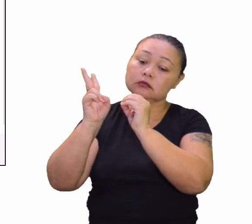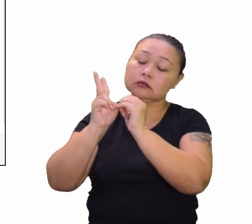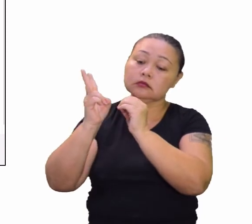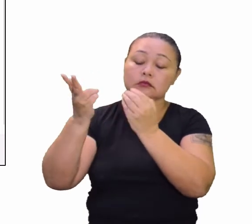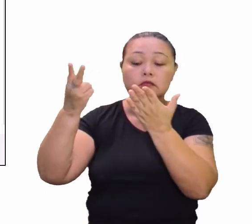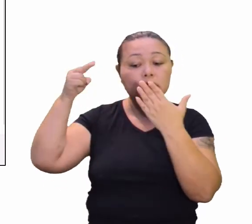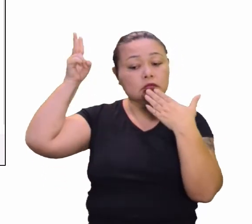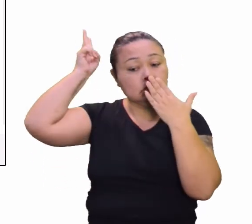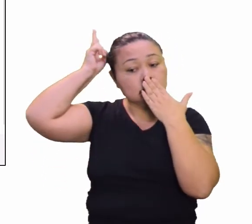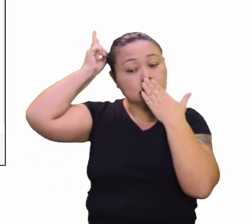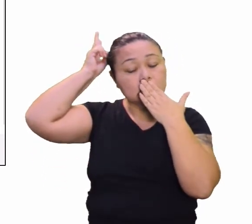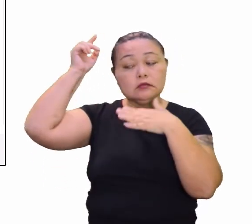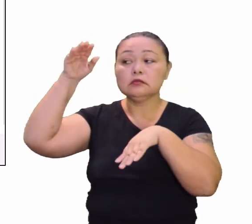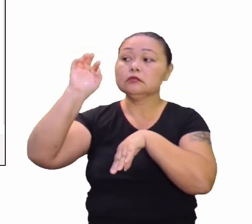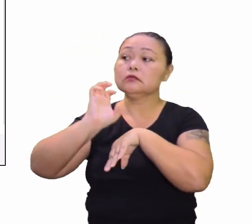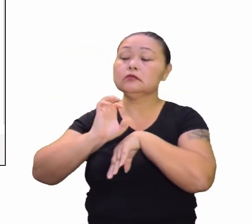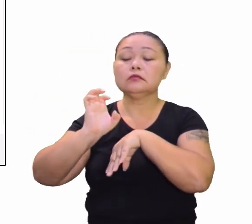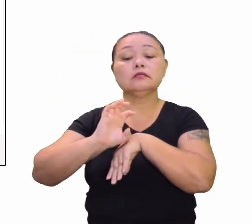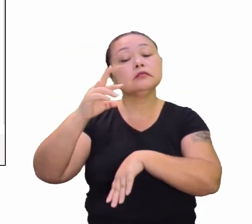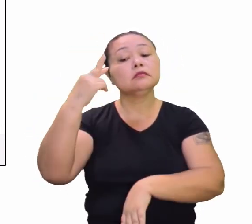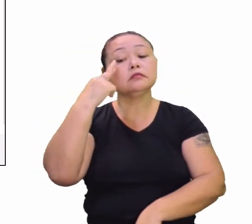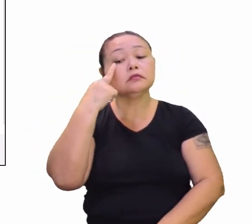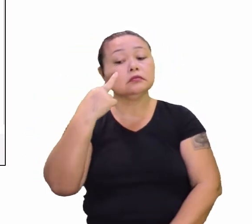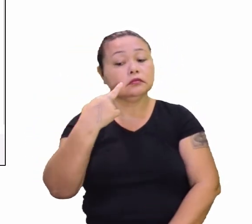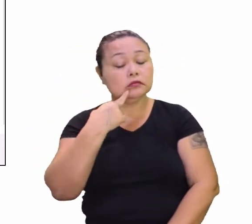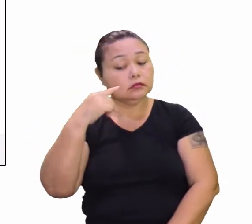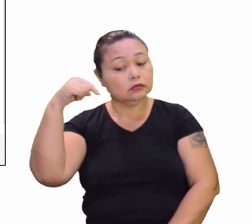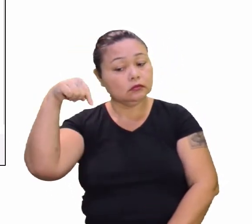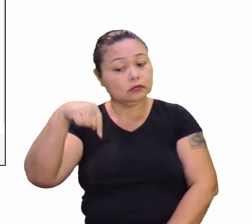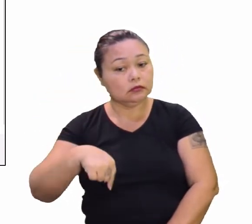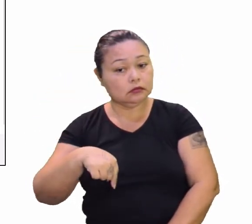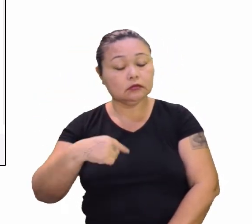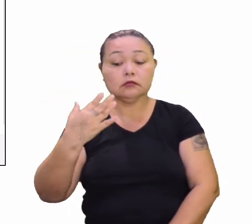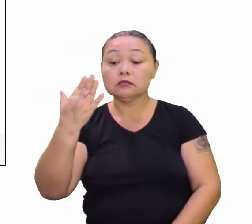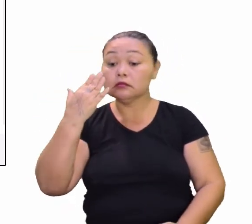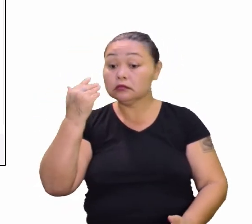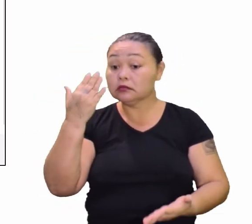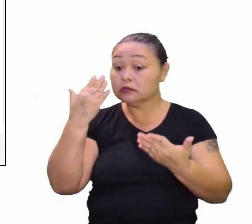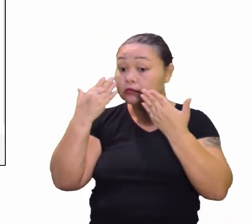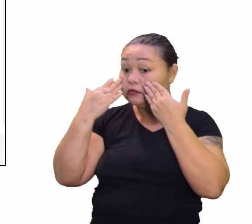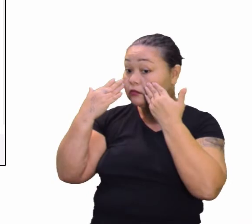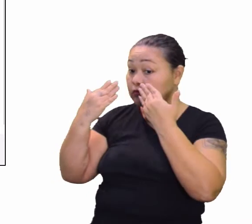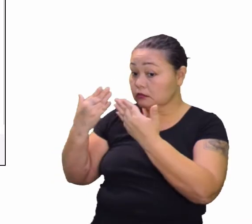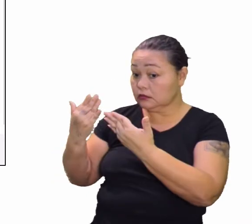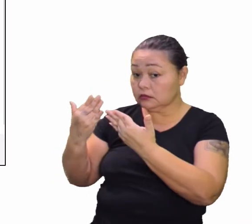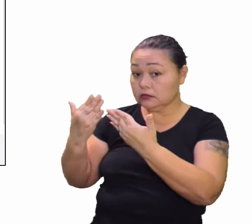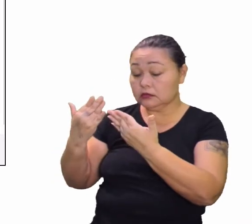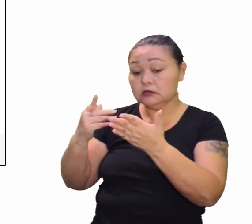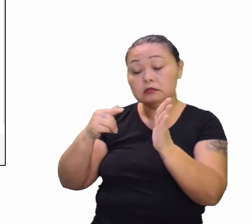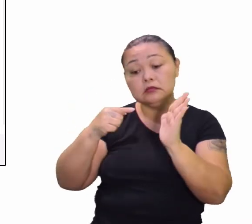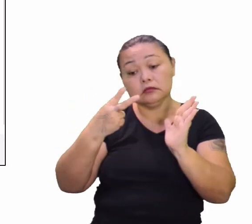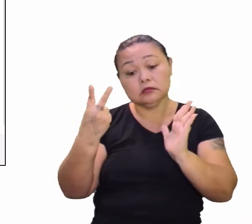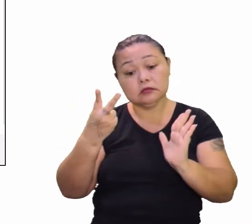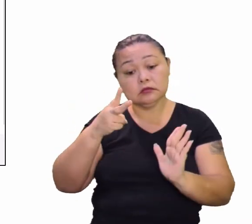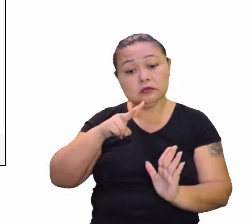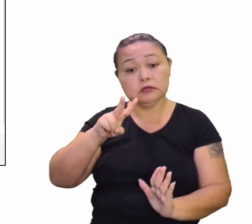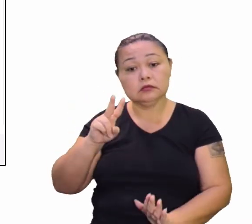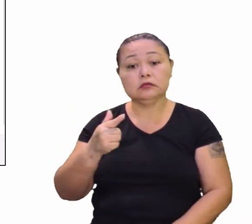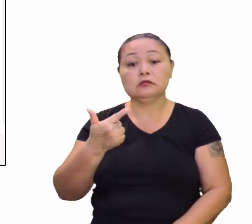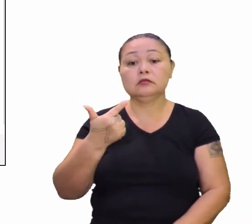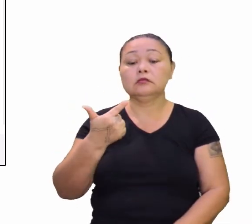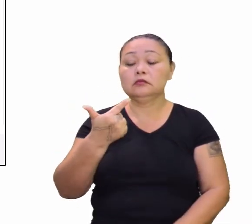indígena do estado de Rondônia. Então, a gente consegue observar dois momentos aí, ó,